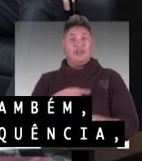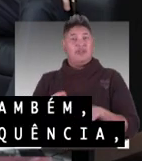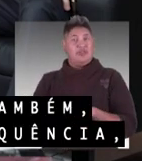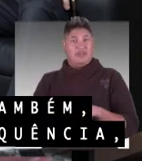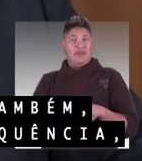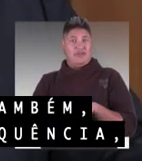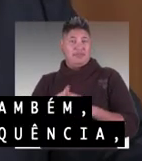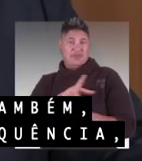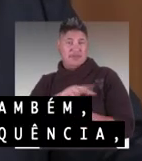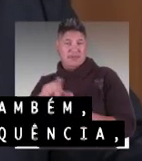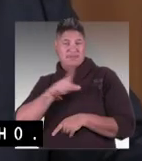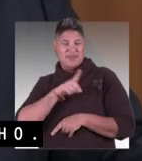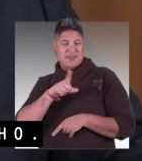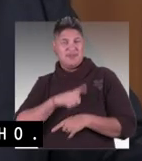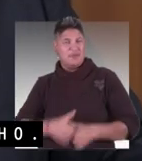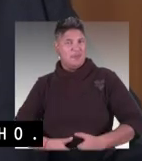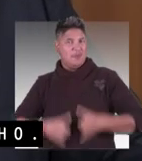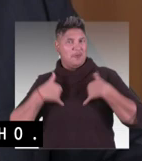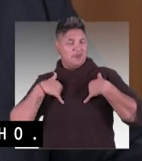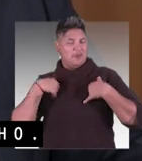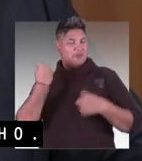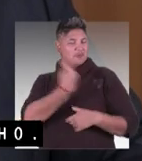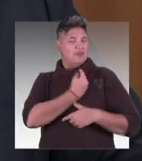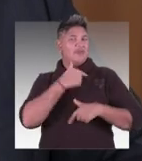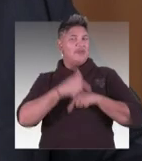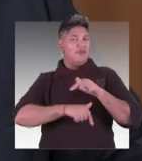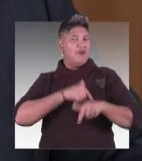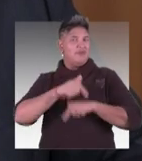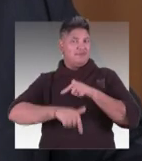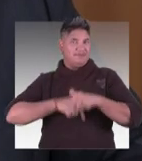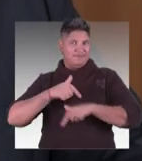por consequência, teremos muito orgulho.